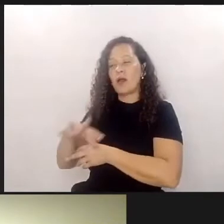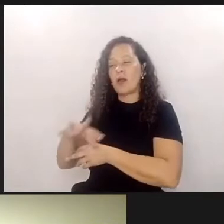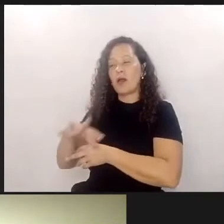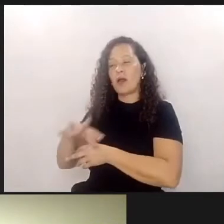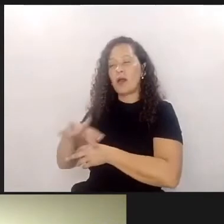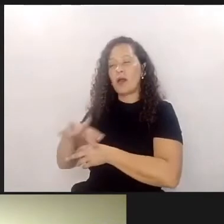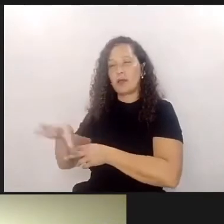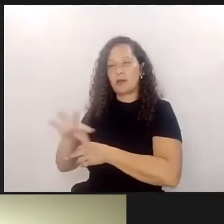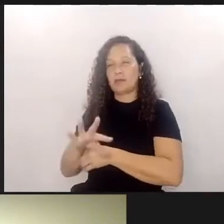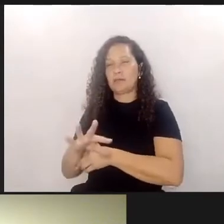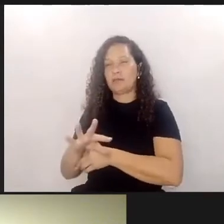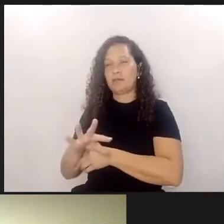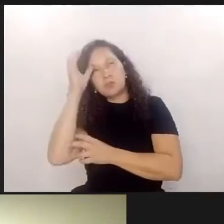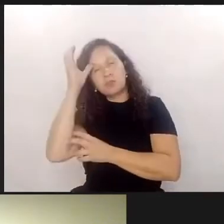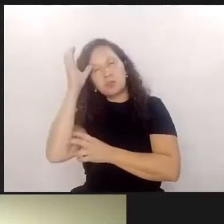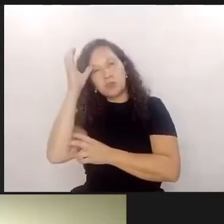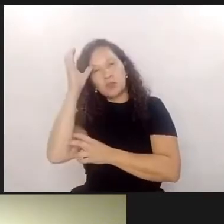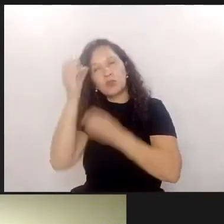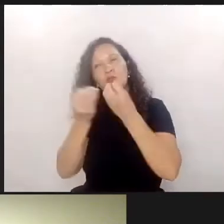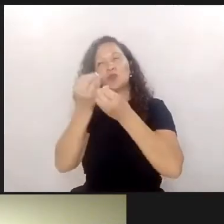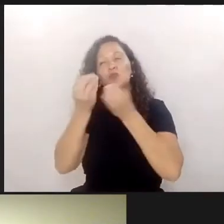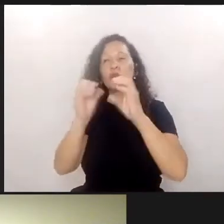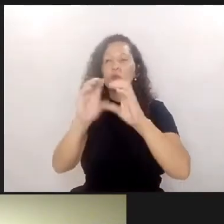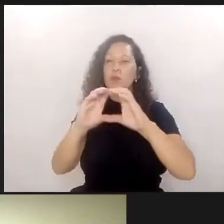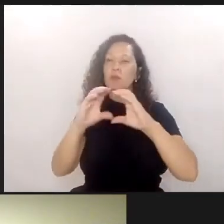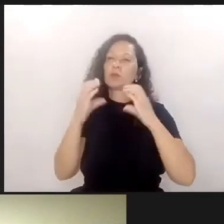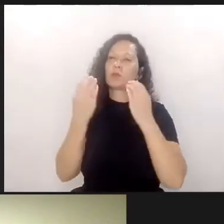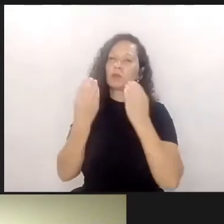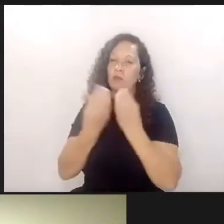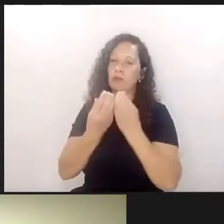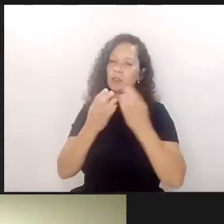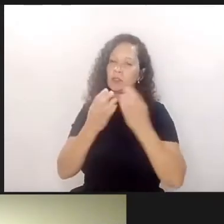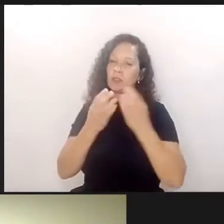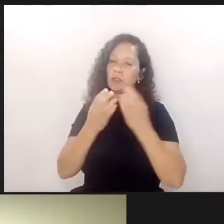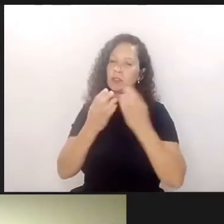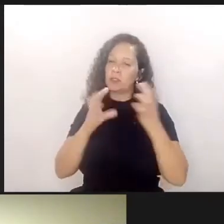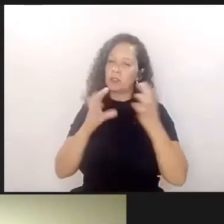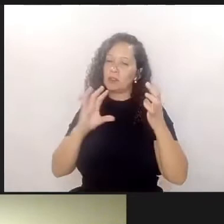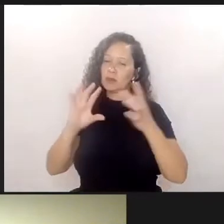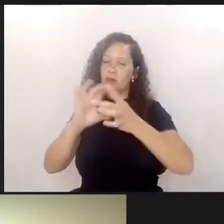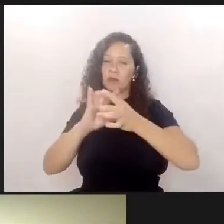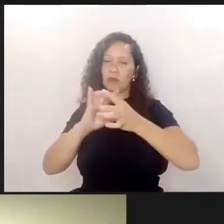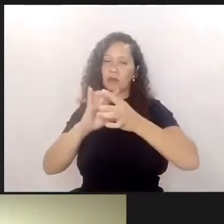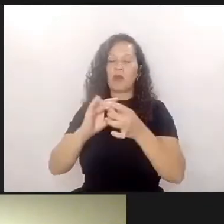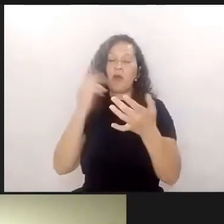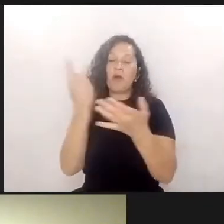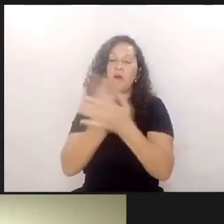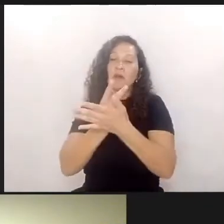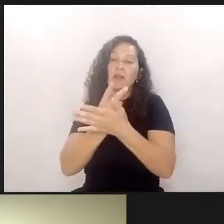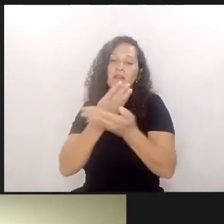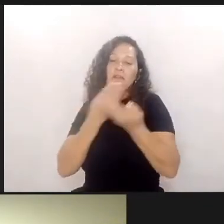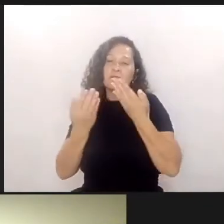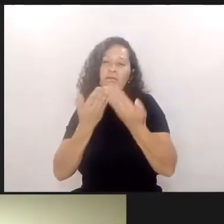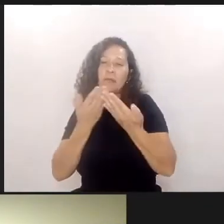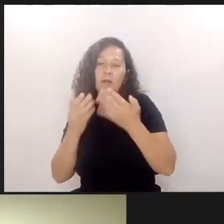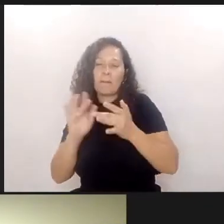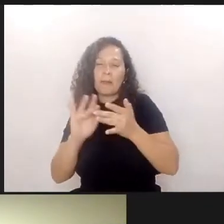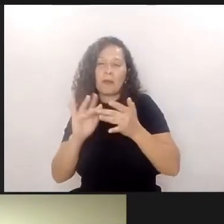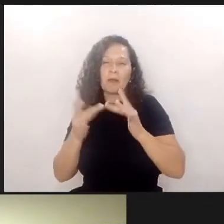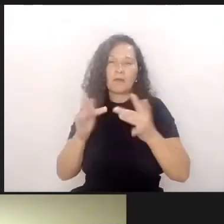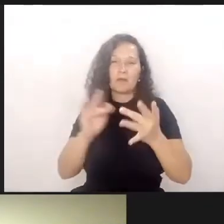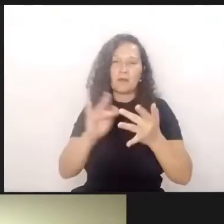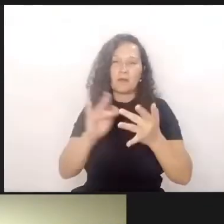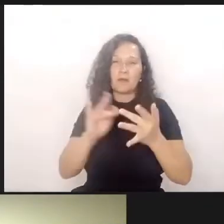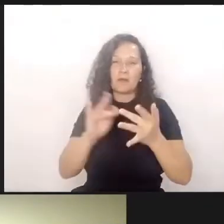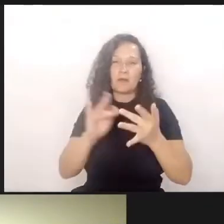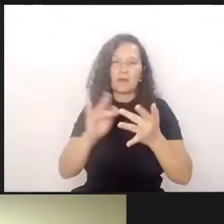essas comunidades se interconectam, os corredores onde isso acontece, as arquiteturas que permitem um certo modo de vida que é diferente do nosso,